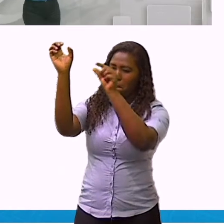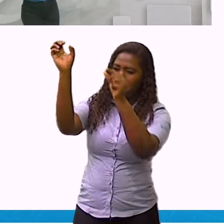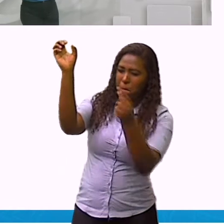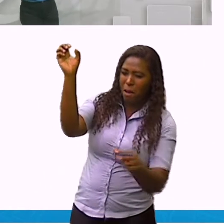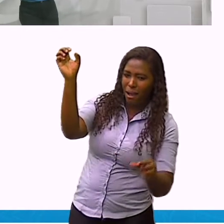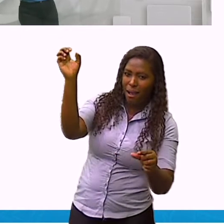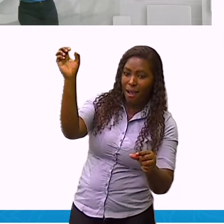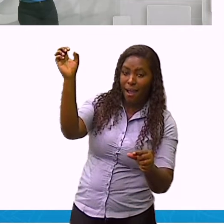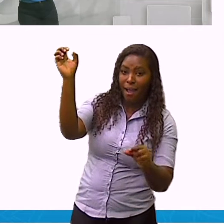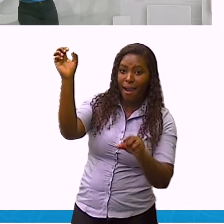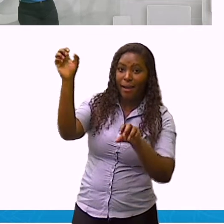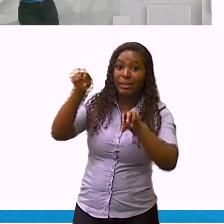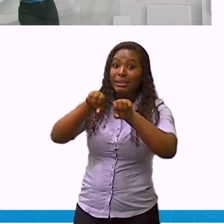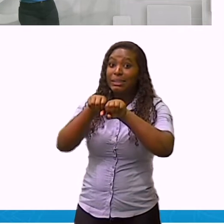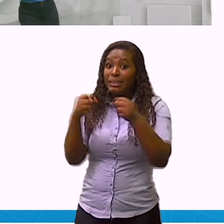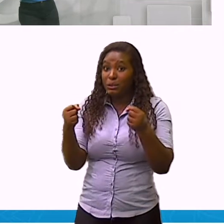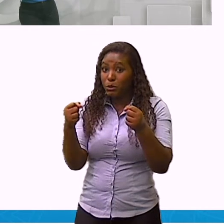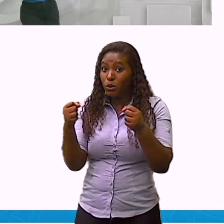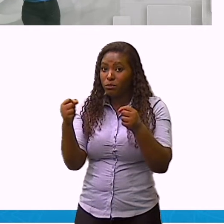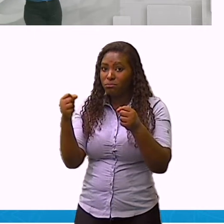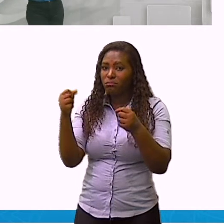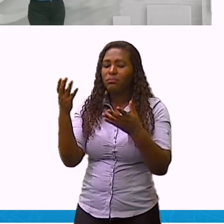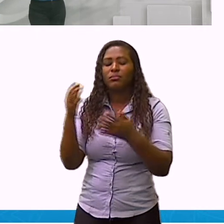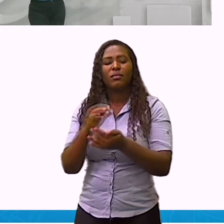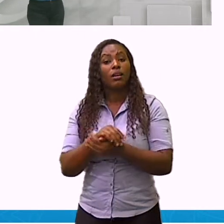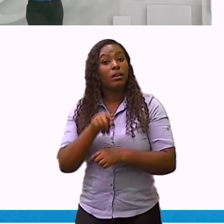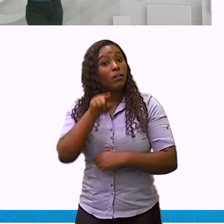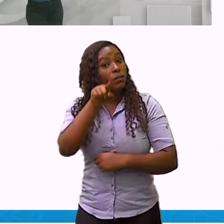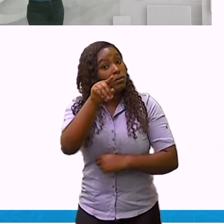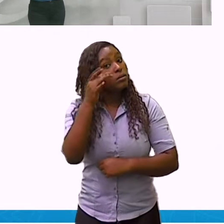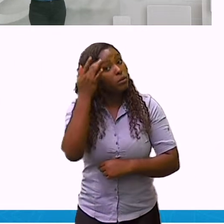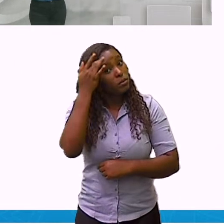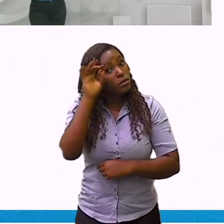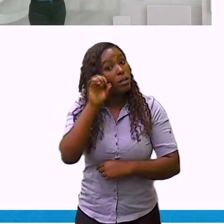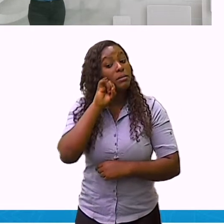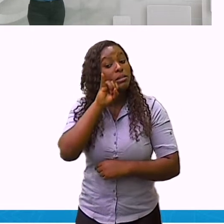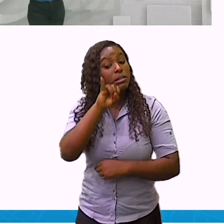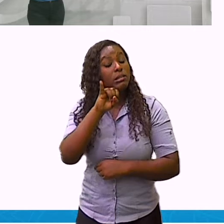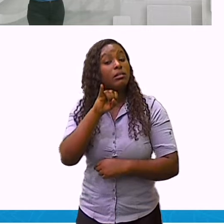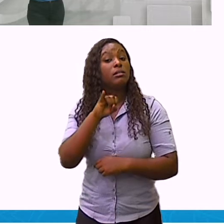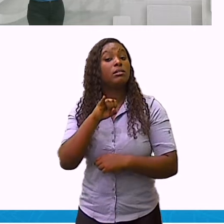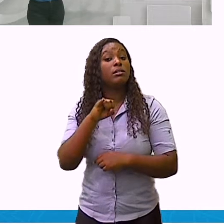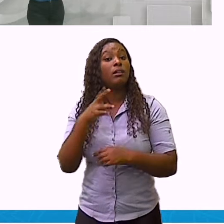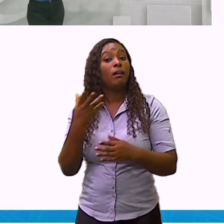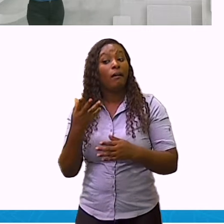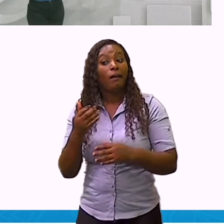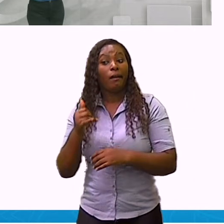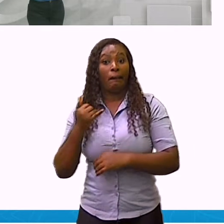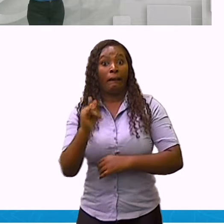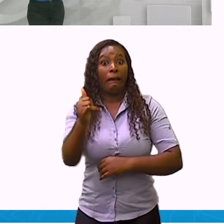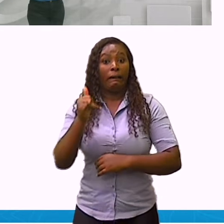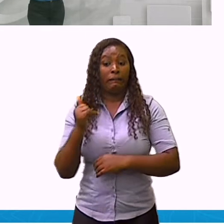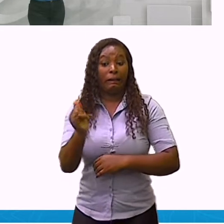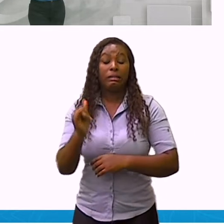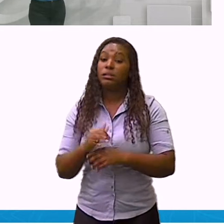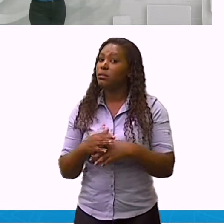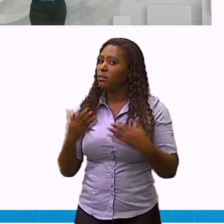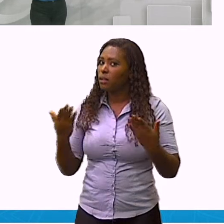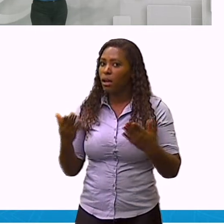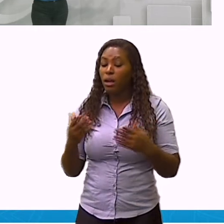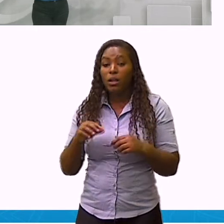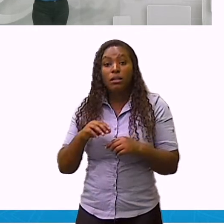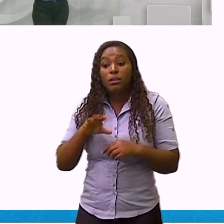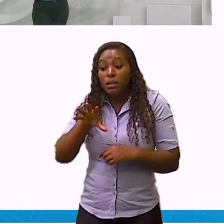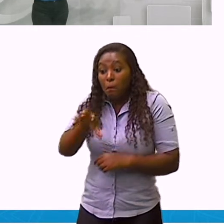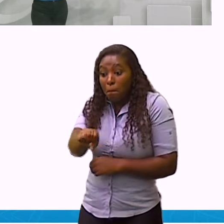tem noção se ele tem uma descarga elétrica, se ele está ligado ou não. Então, não toque